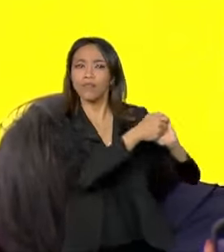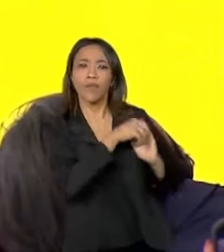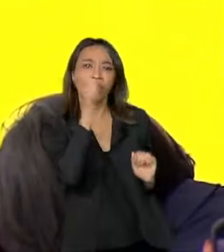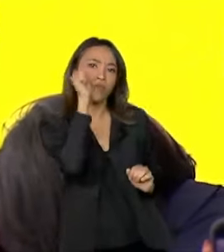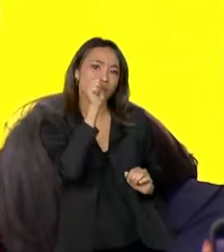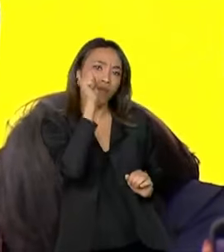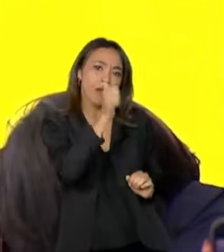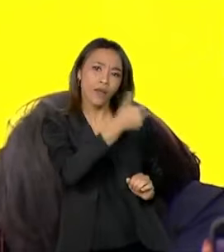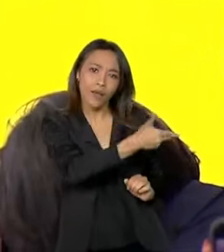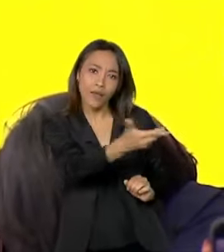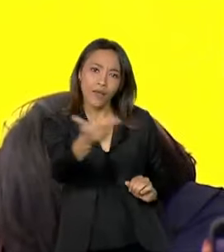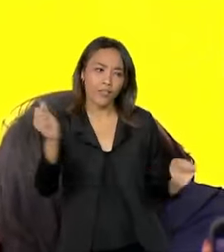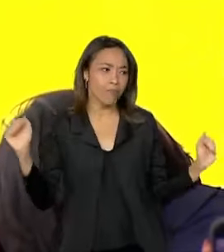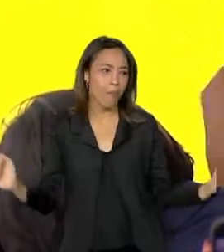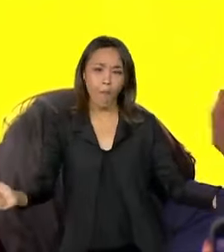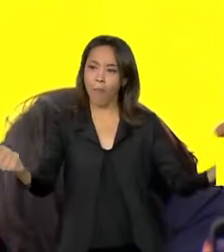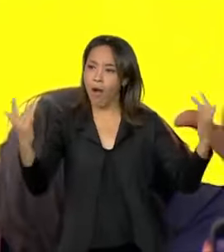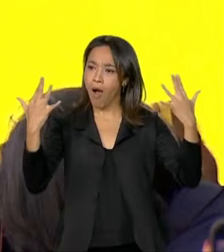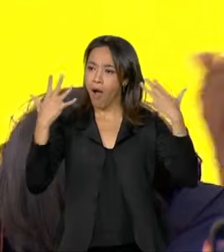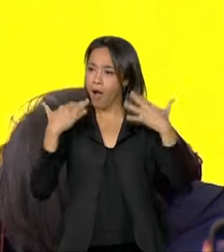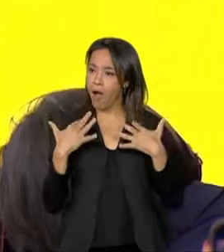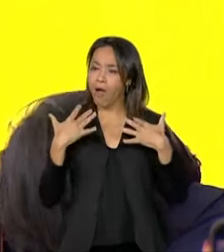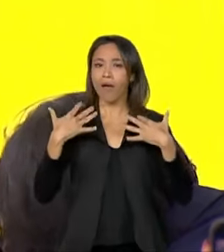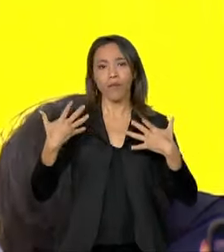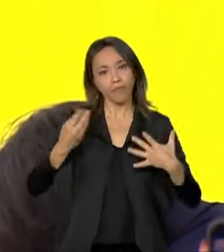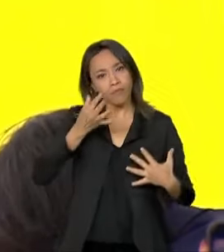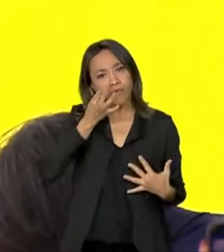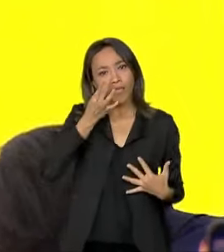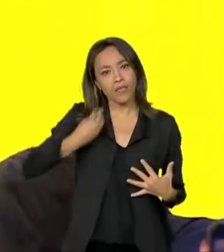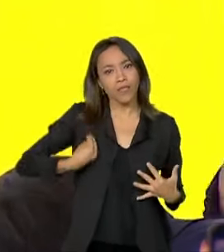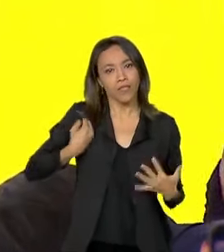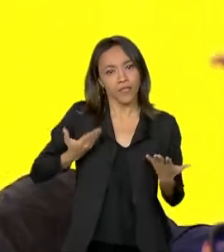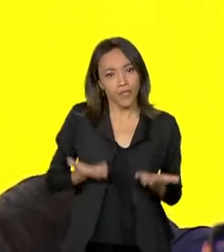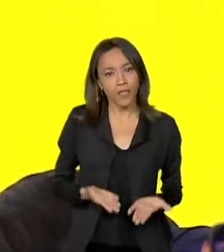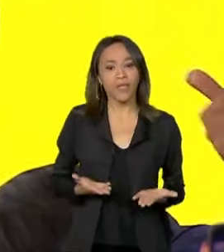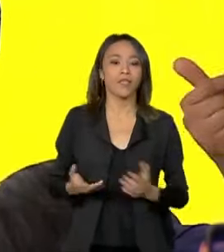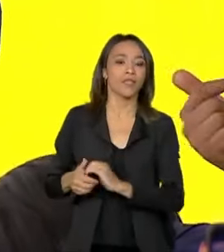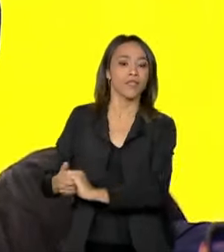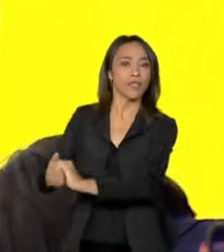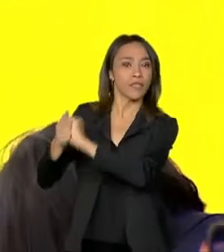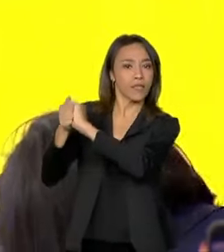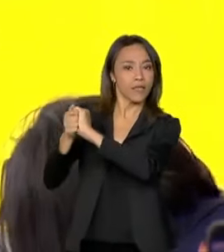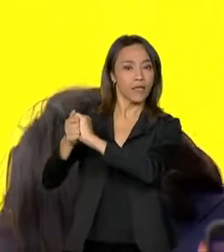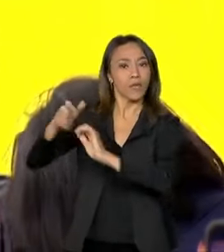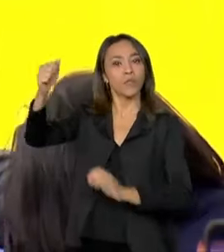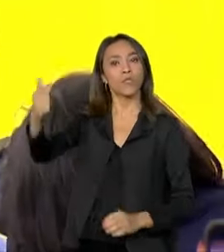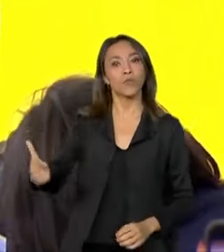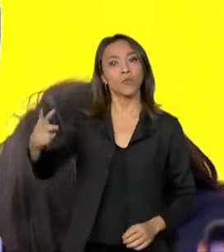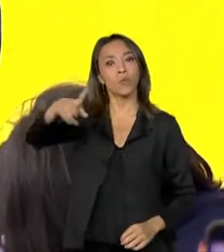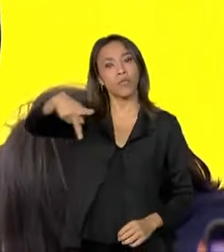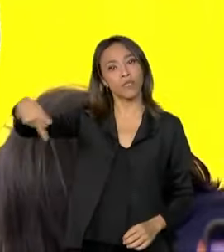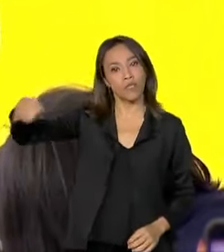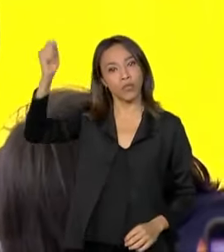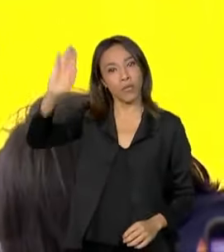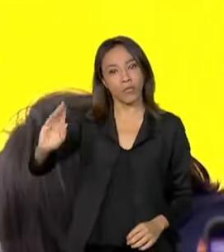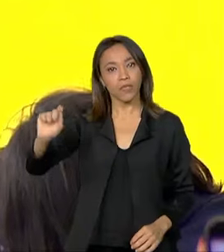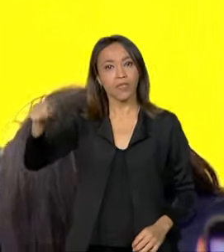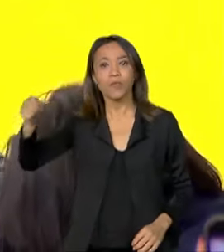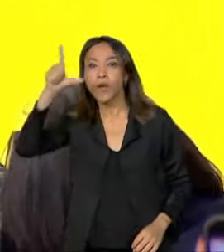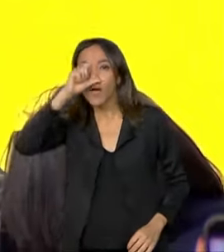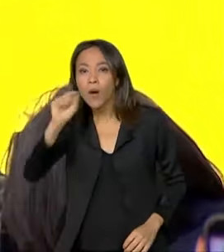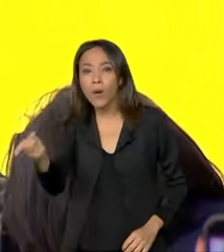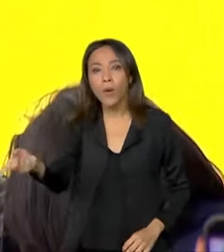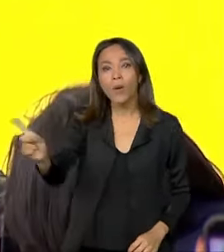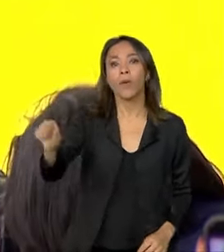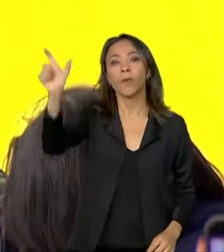aqui reunidas nesse momento, saudar o vice-presidente da República, Geraldo Alckmin, Fernando Haddad,